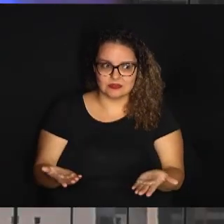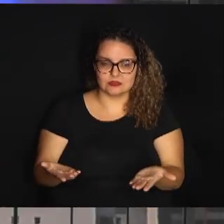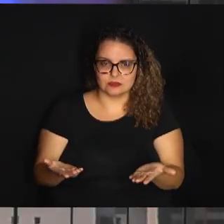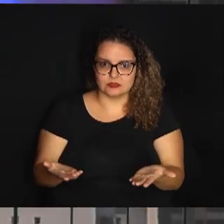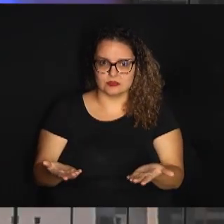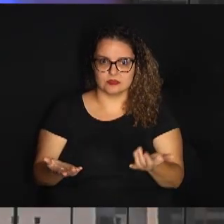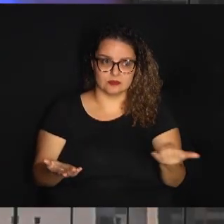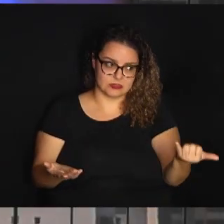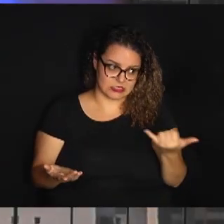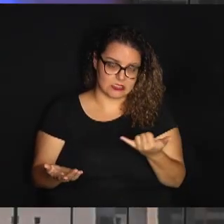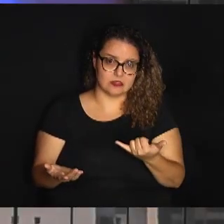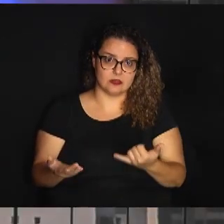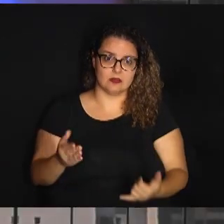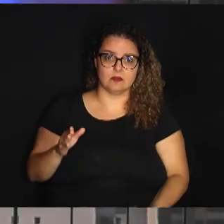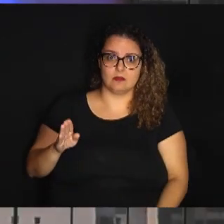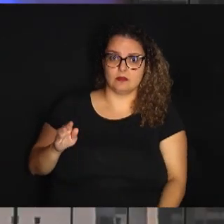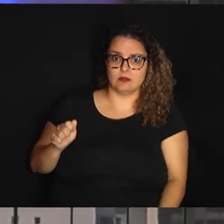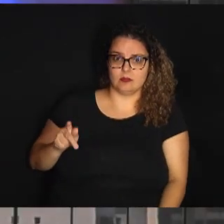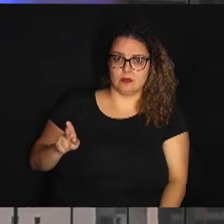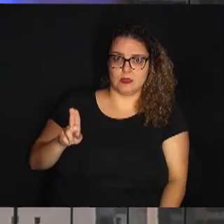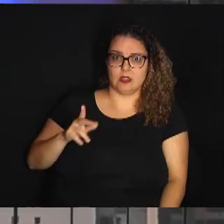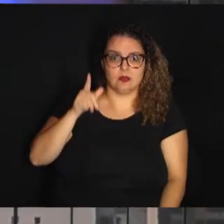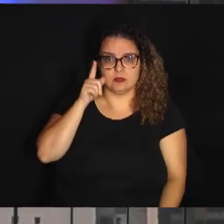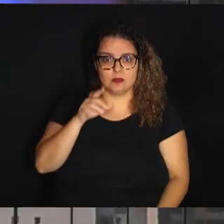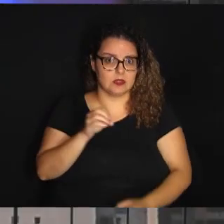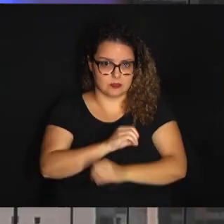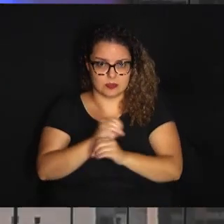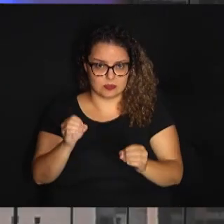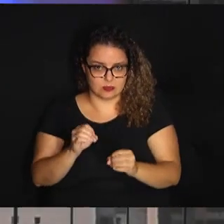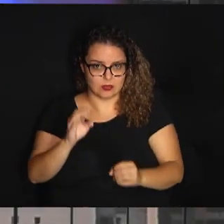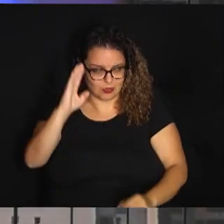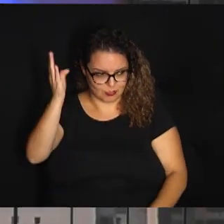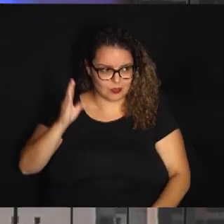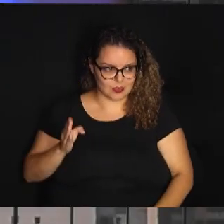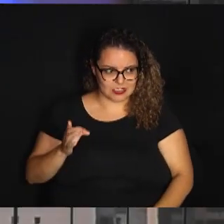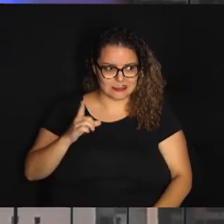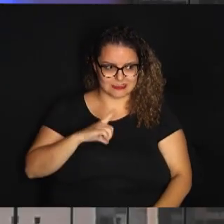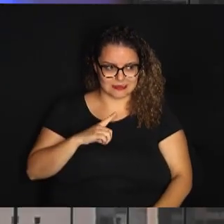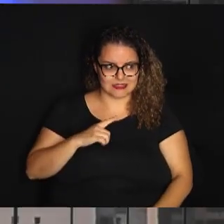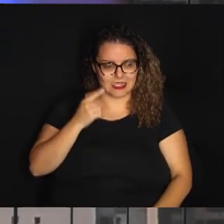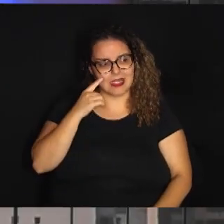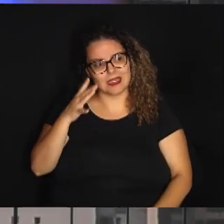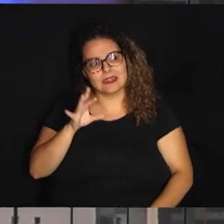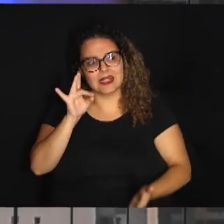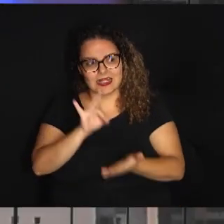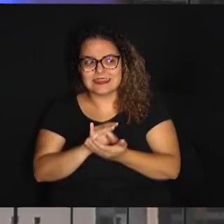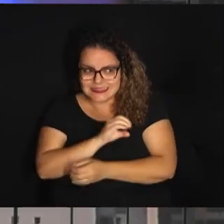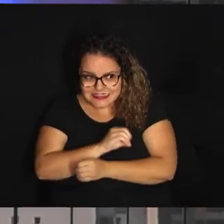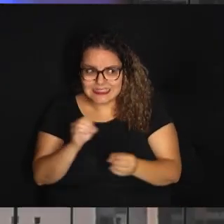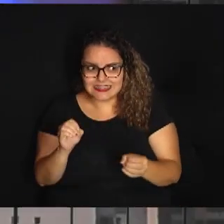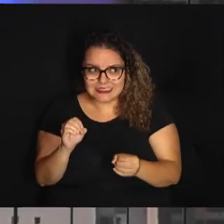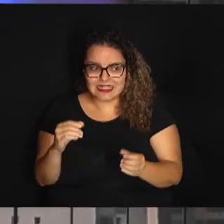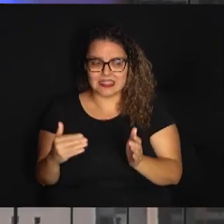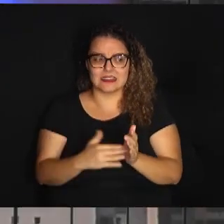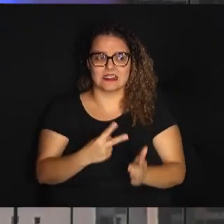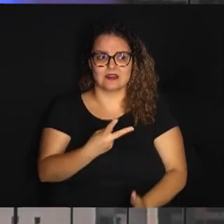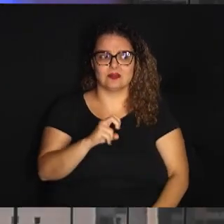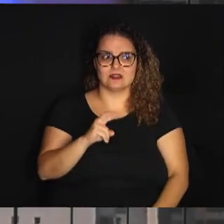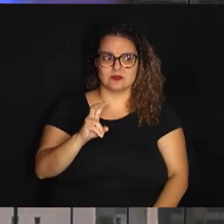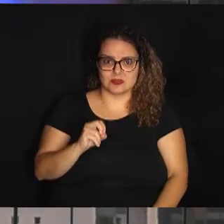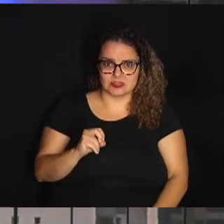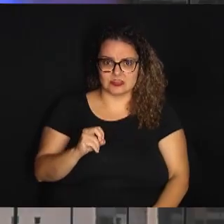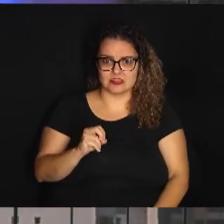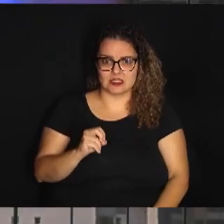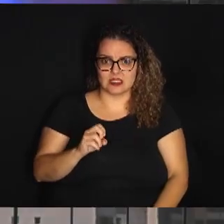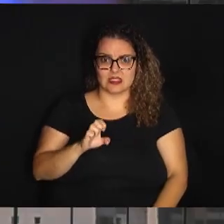ser alcançado, né? Você já disse aí que o Baku não vai conseguir zerar. O Brasil tem a perspectiva real de